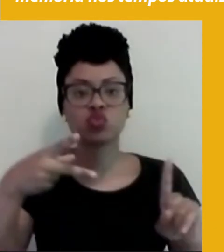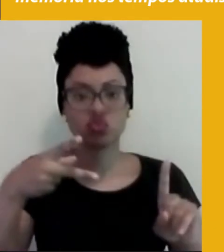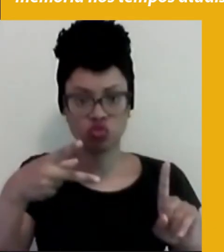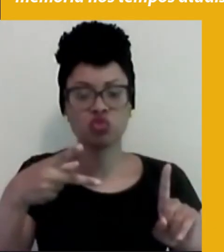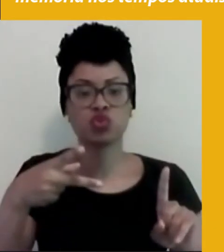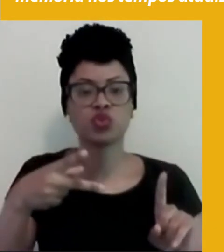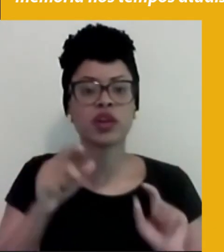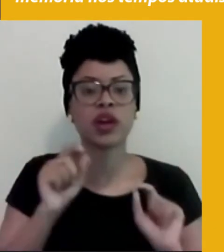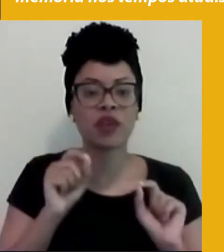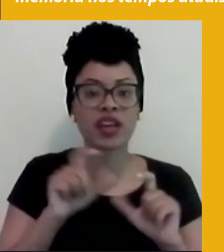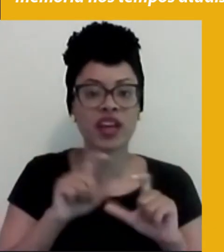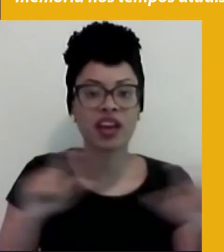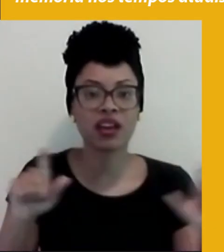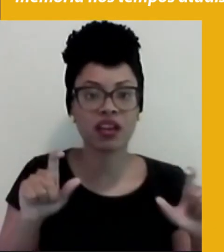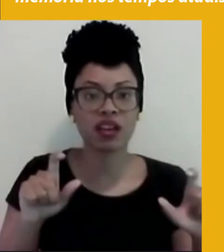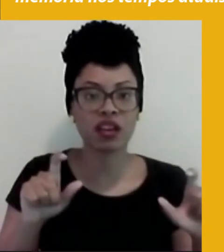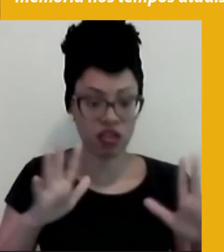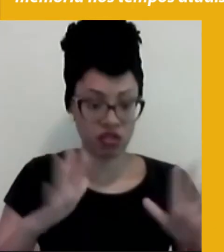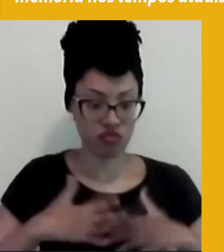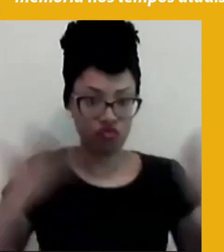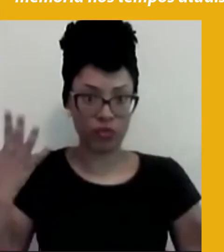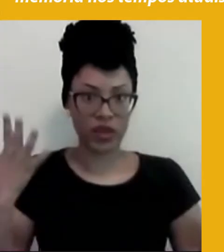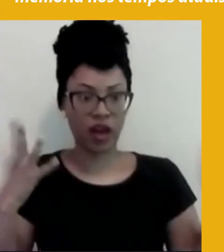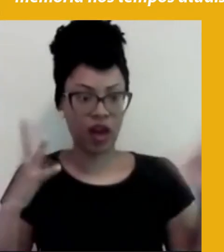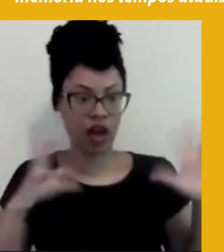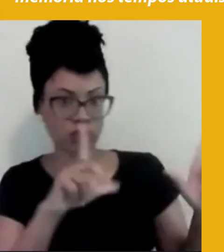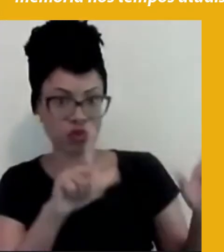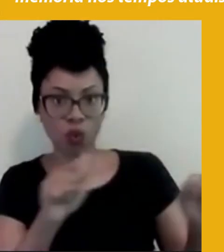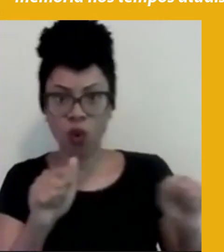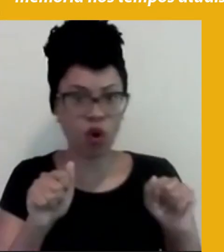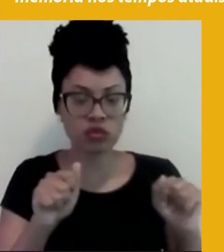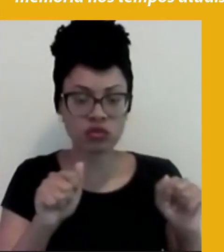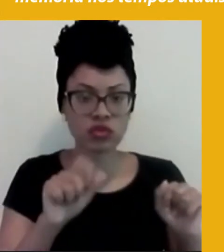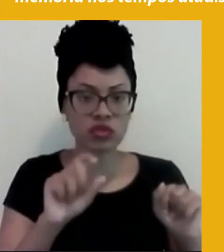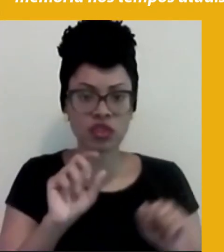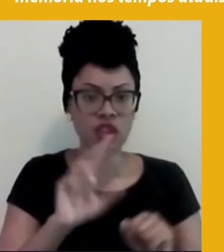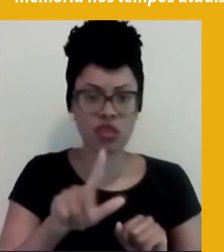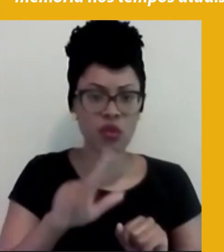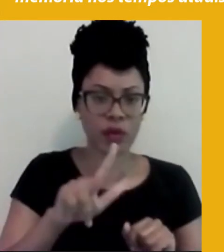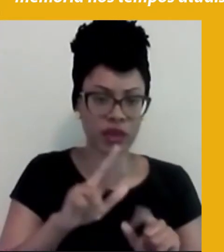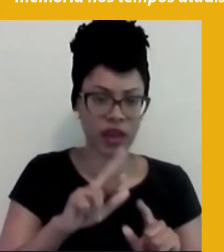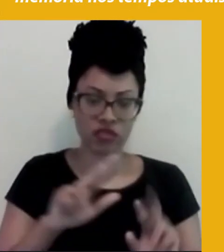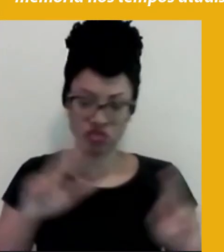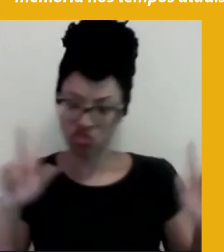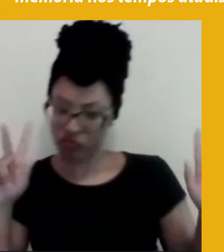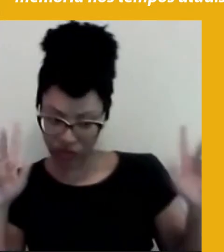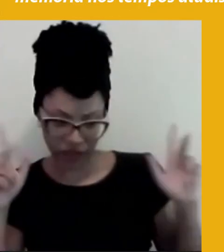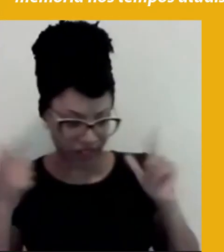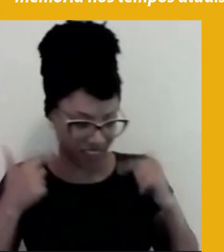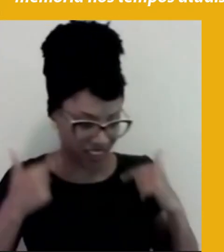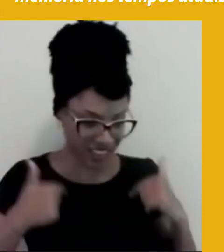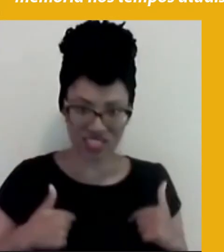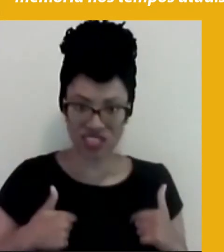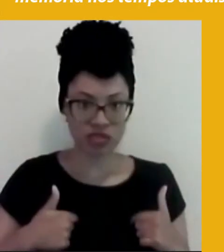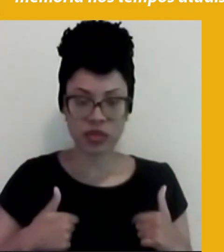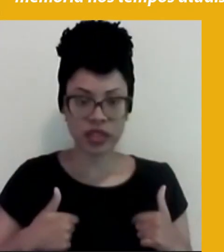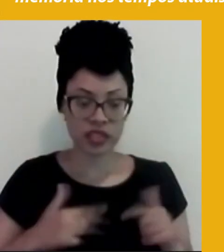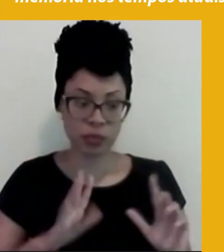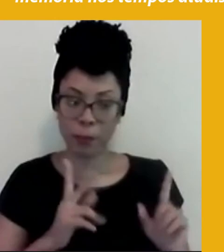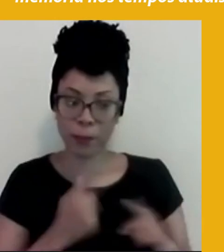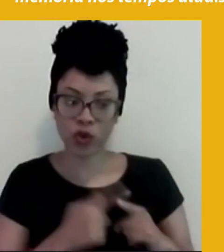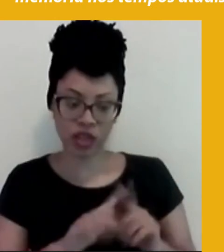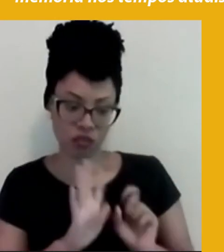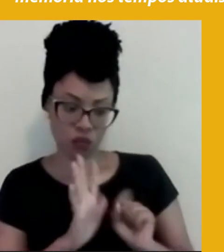todos, não por ser exótico, mas por ter permanecido oculto enquanto terá sido o óbvio.